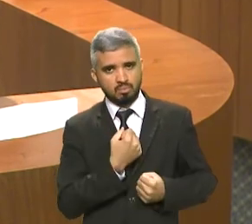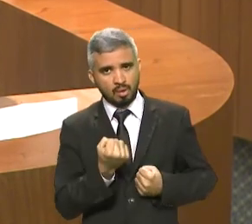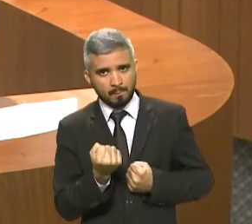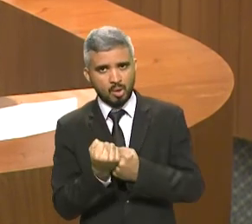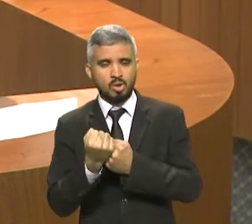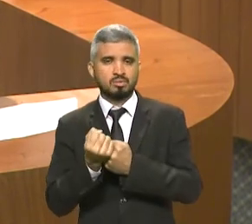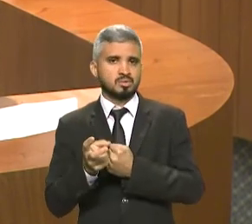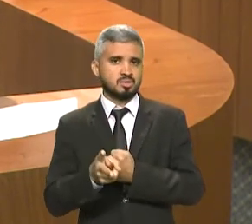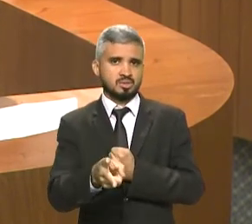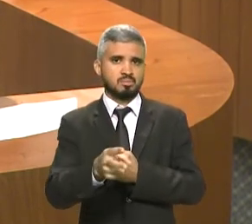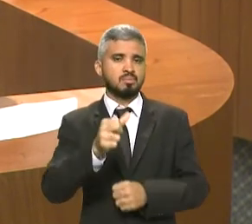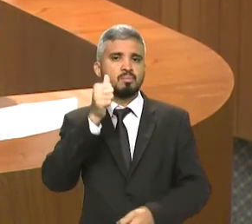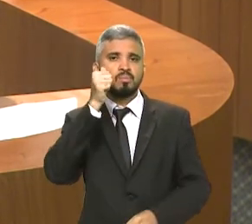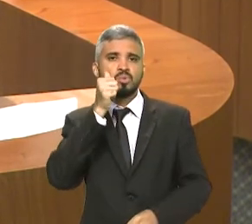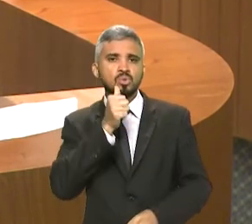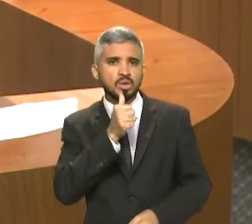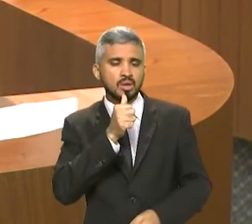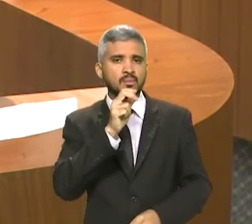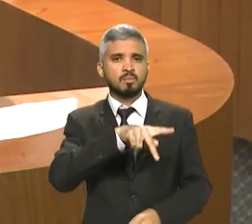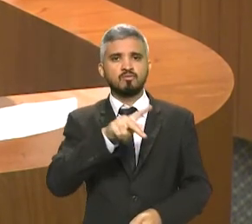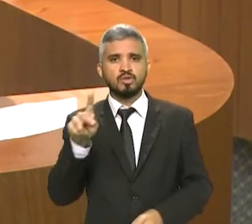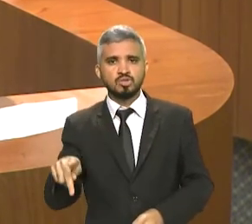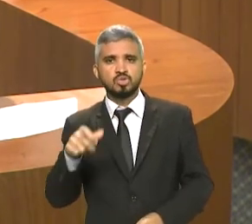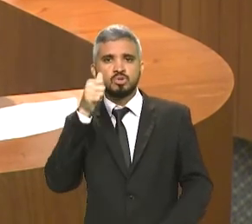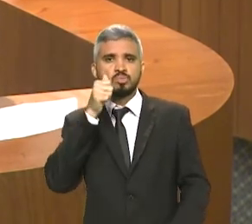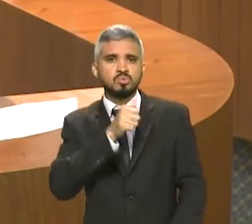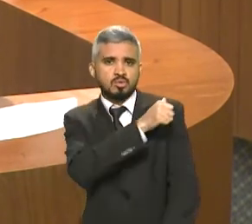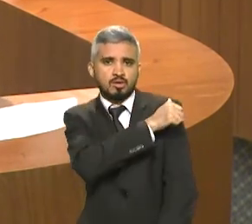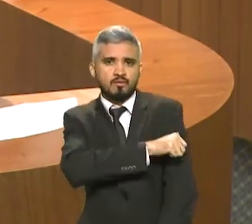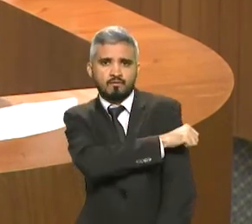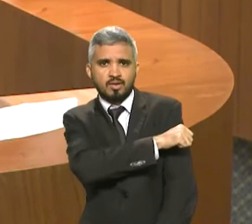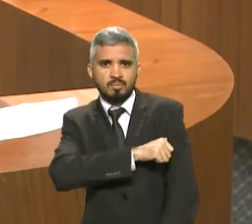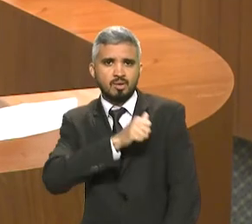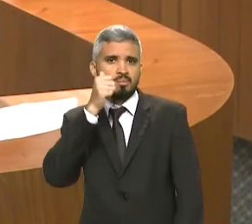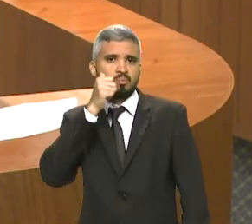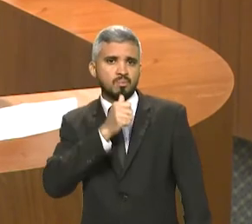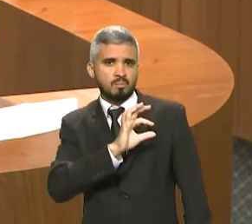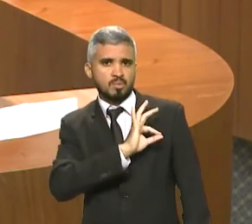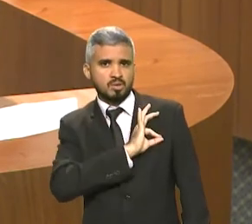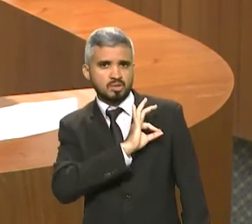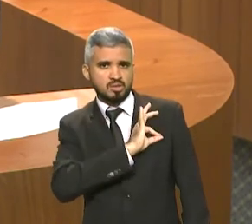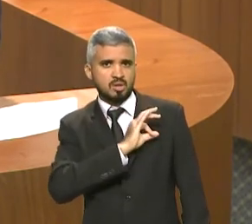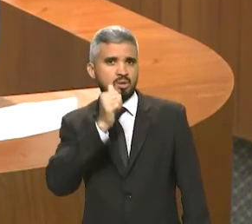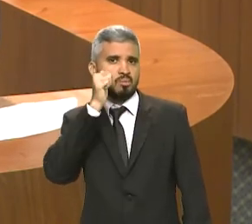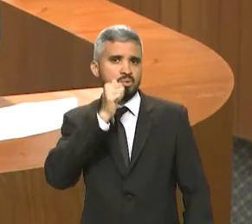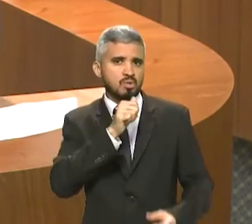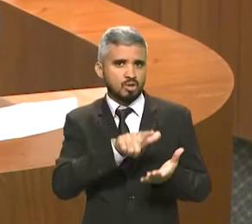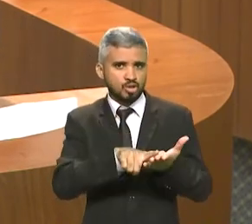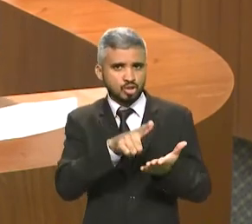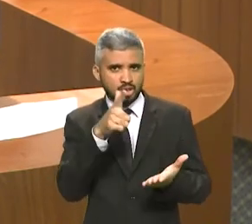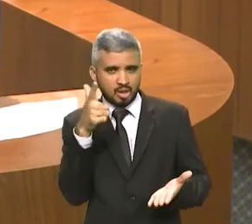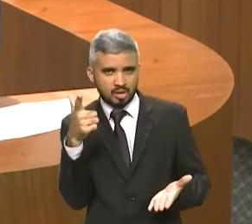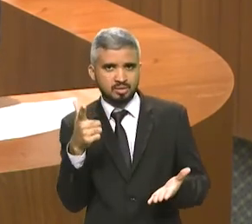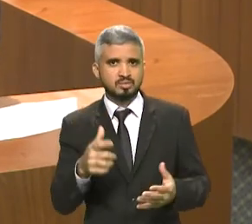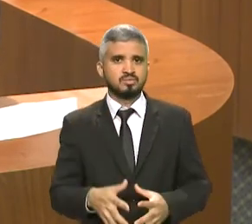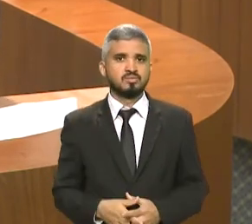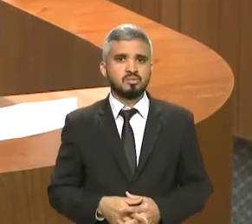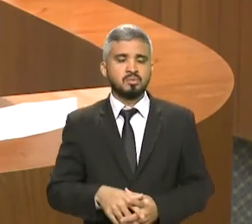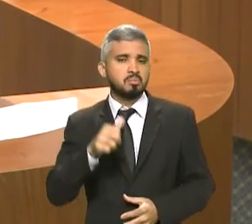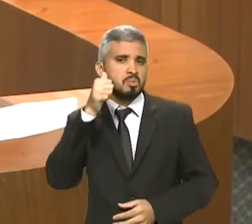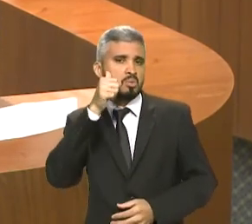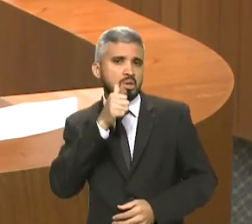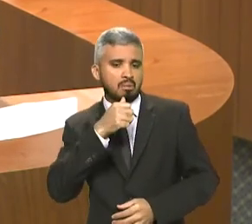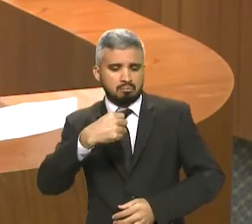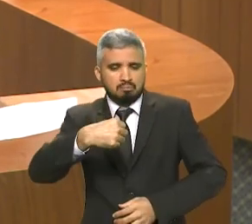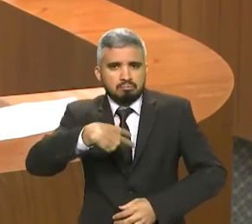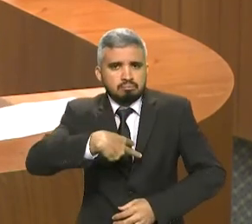Mulheres, professoras, enfermeiras, policiais, jornalistas, mulher é o que ela quiser ser. Mulher, ela